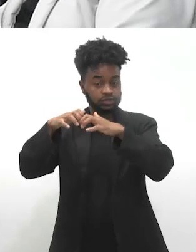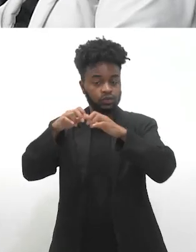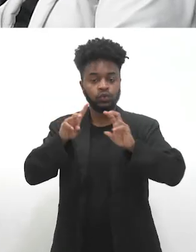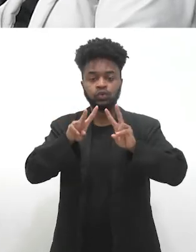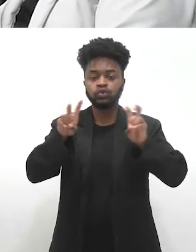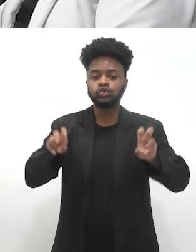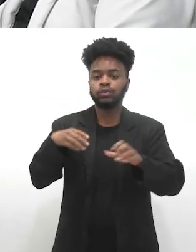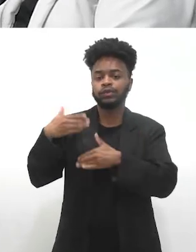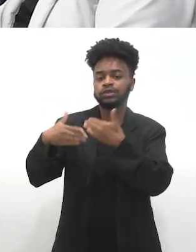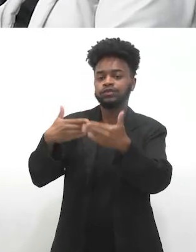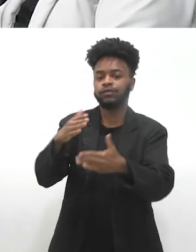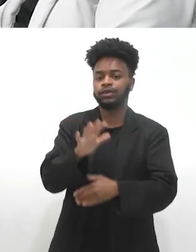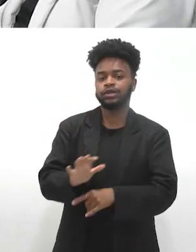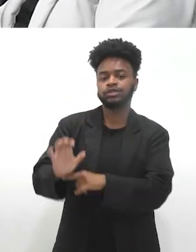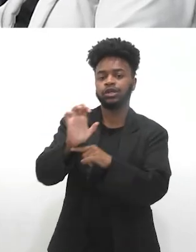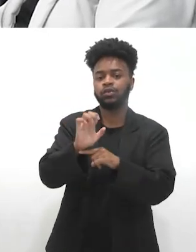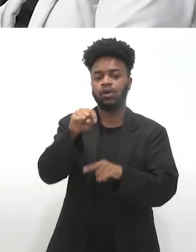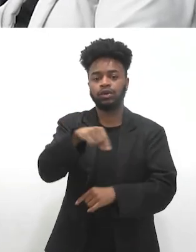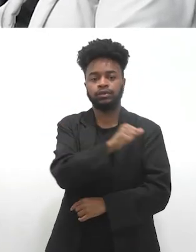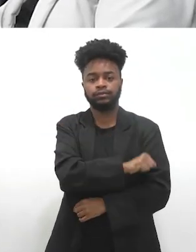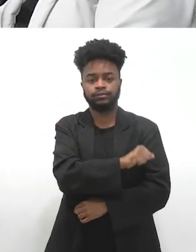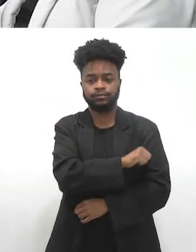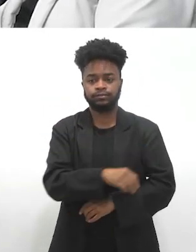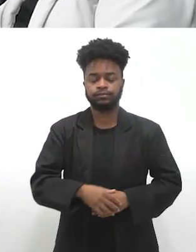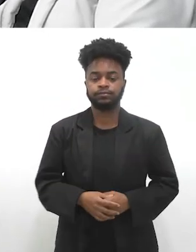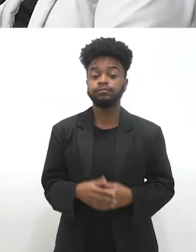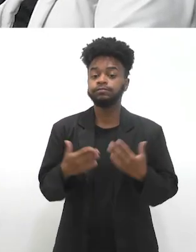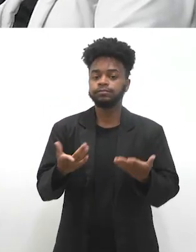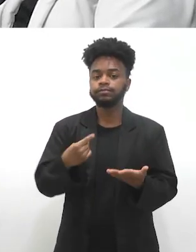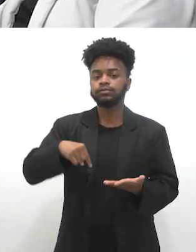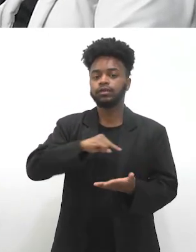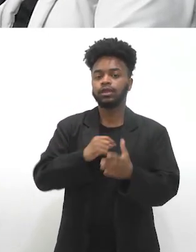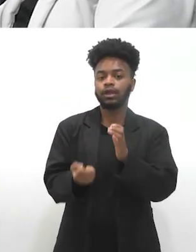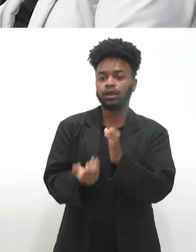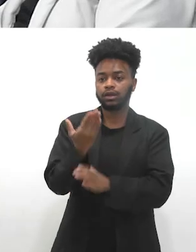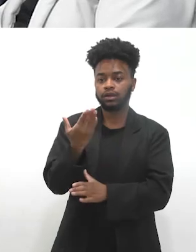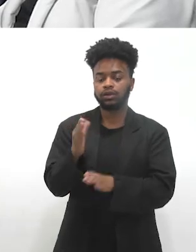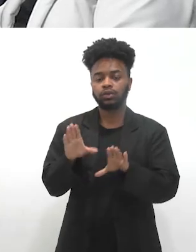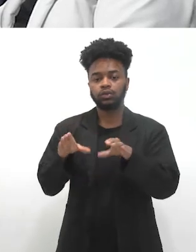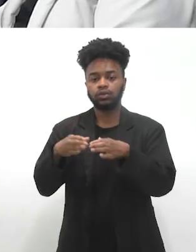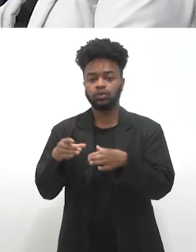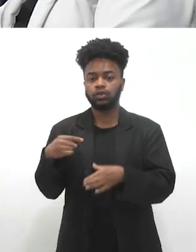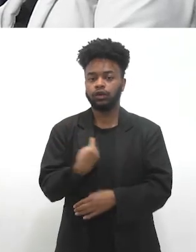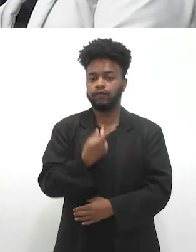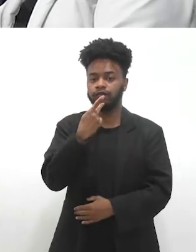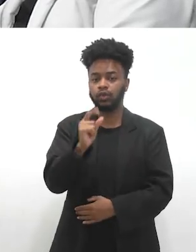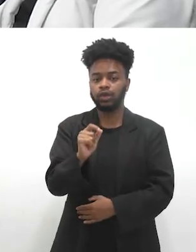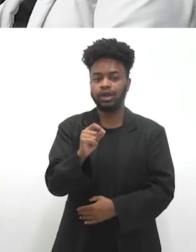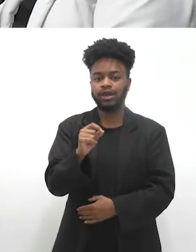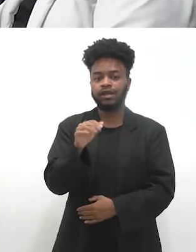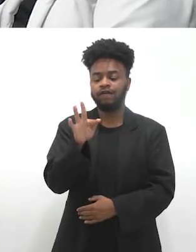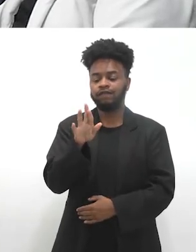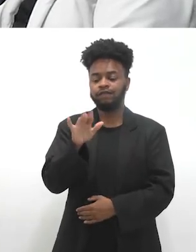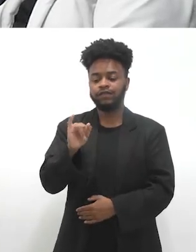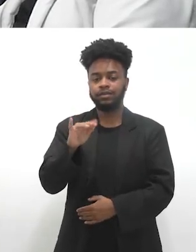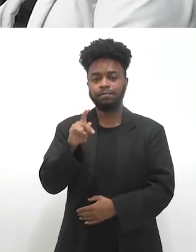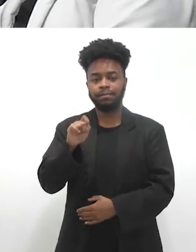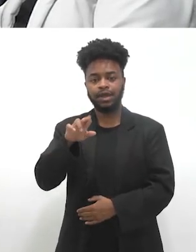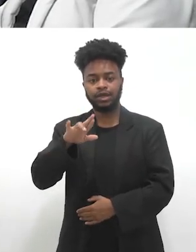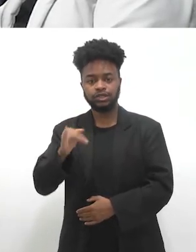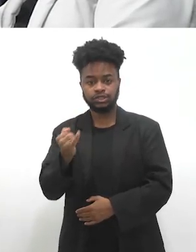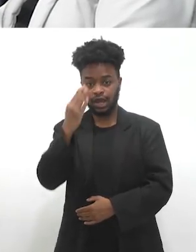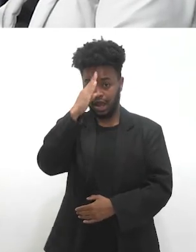reflexões sobre o desenvolvimento do Estado do Rio de Janeiro. Então, nós criamos um grupo que a gente chama de FRIPERJ